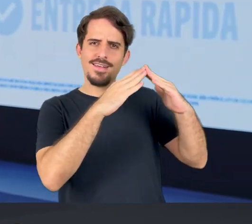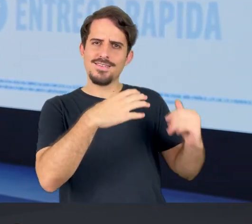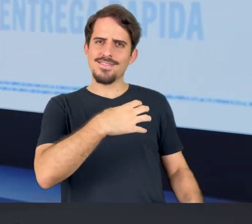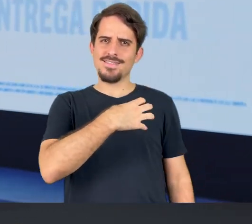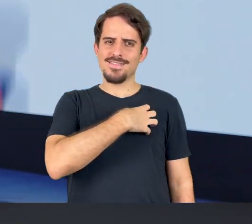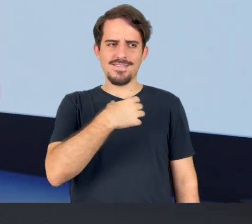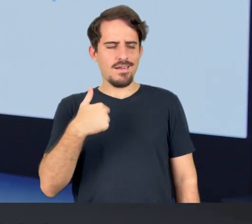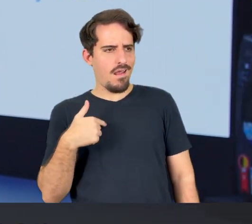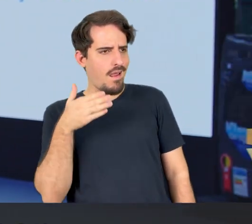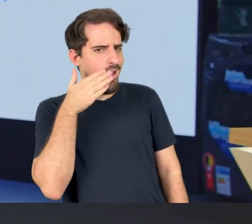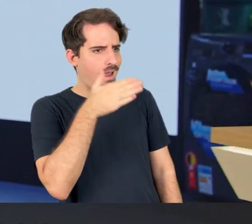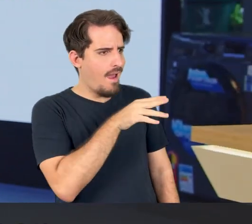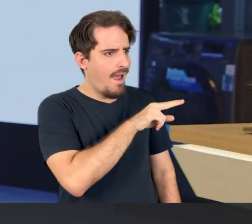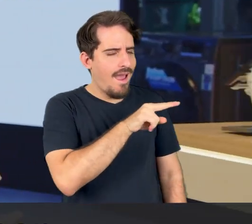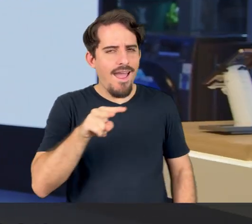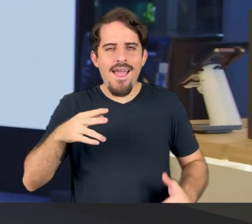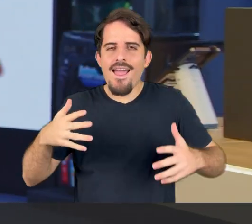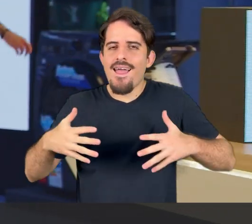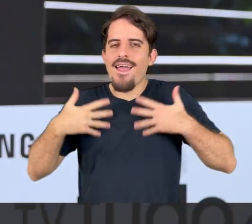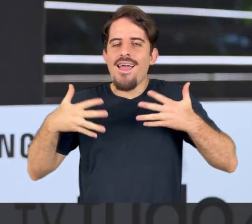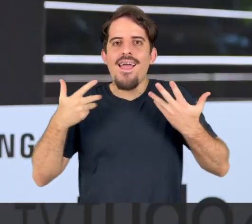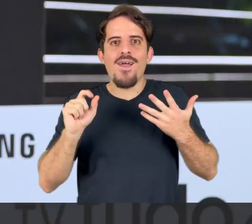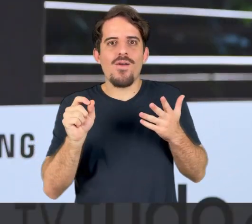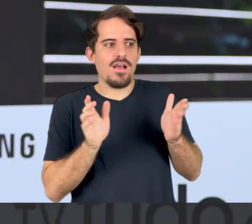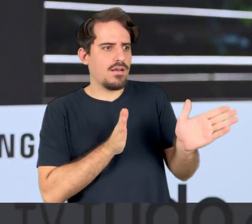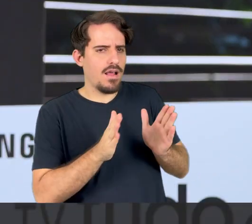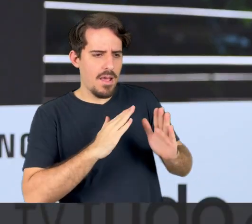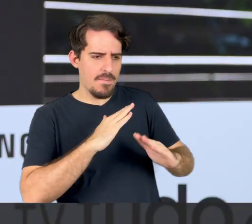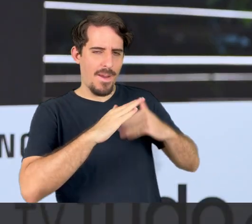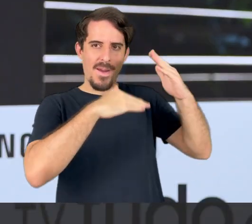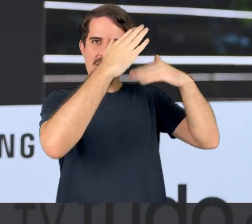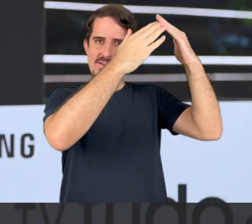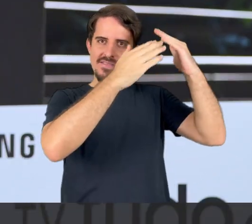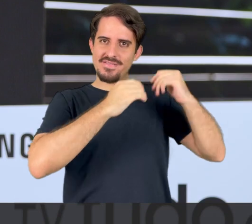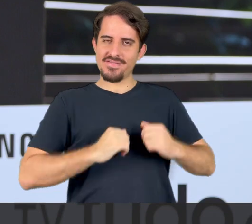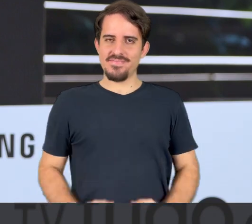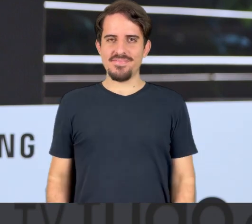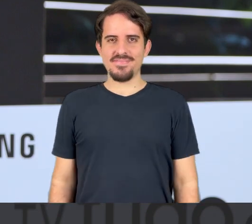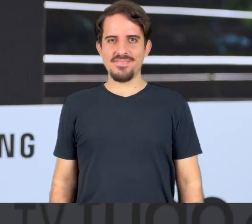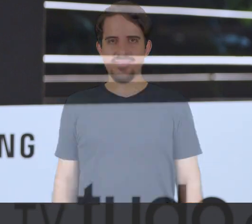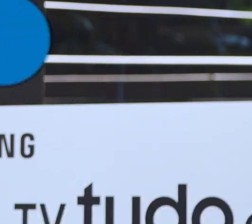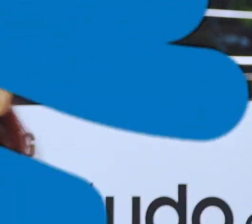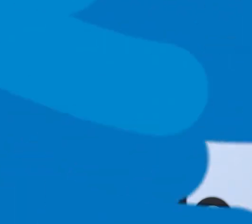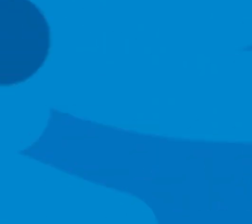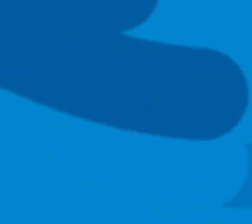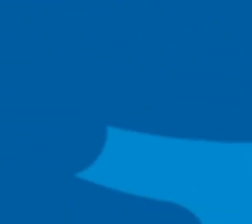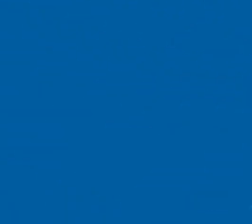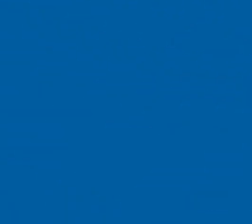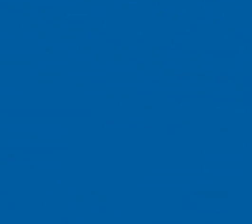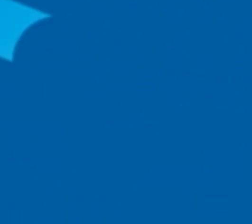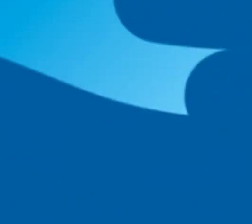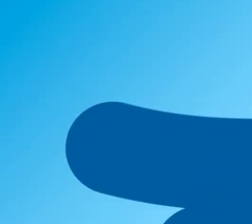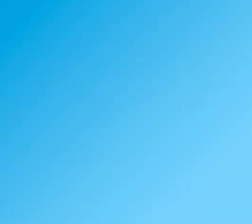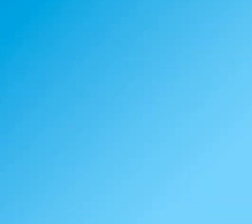Hoje fui às compras nas Casas Bahia e fiquei super feliz com o nível de acessibilidade que encontrei na loja.